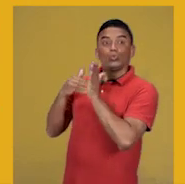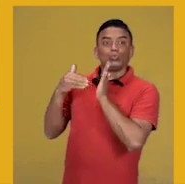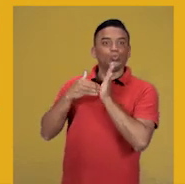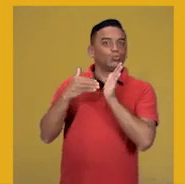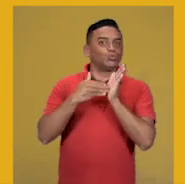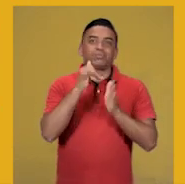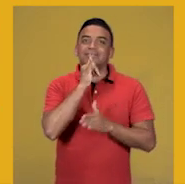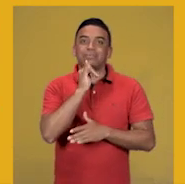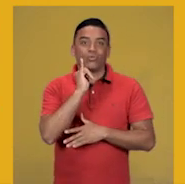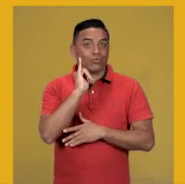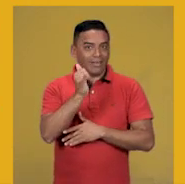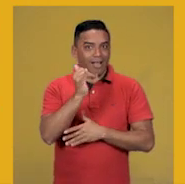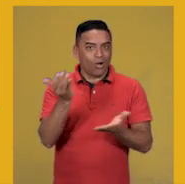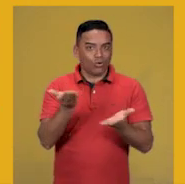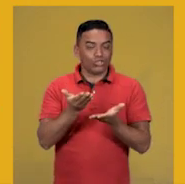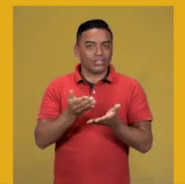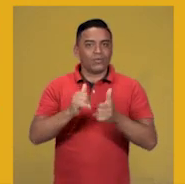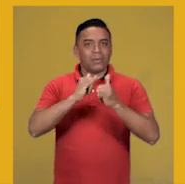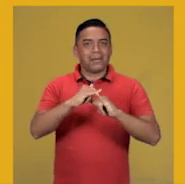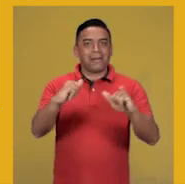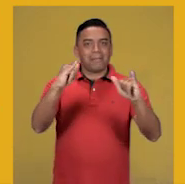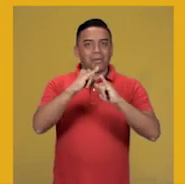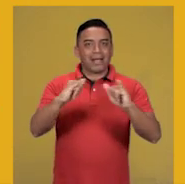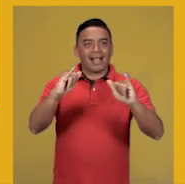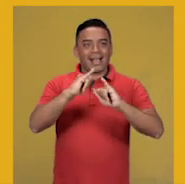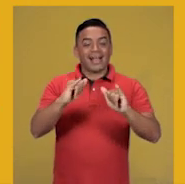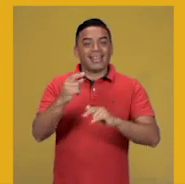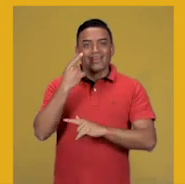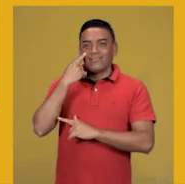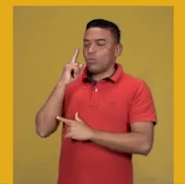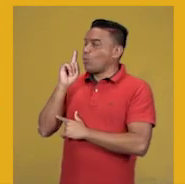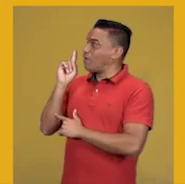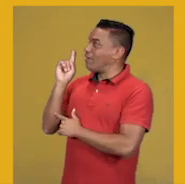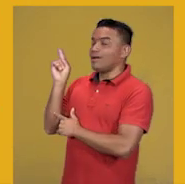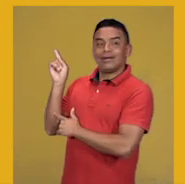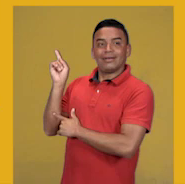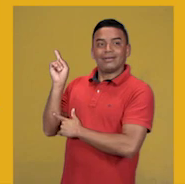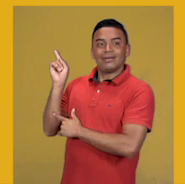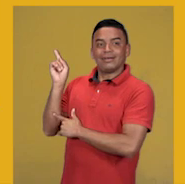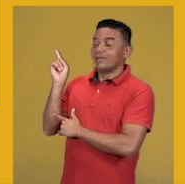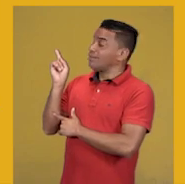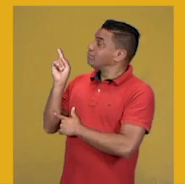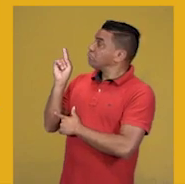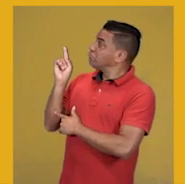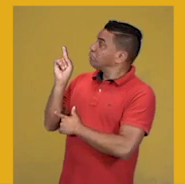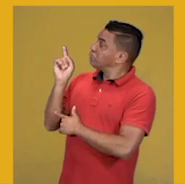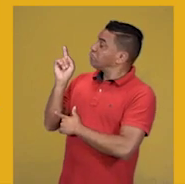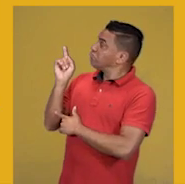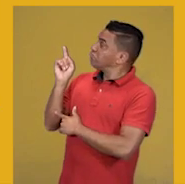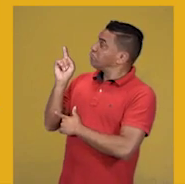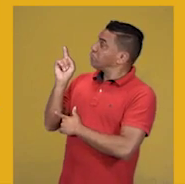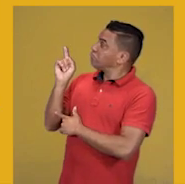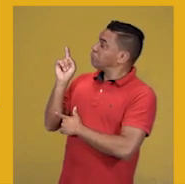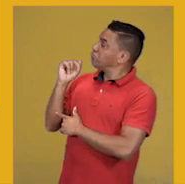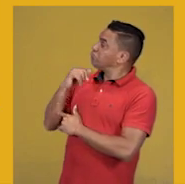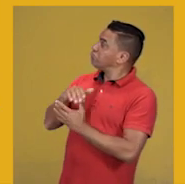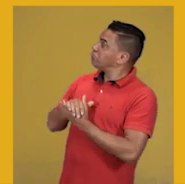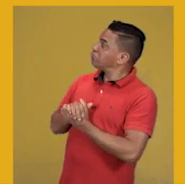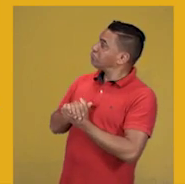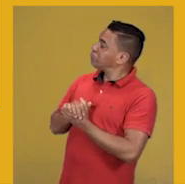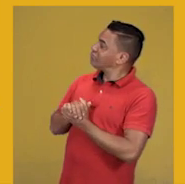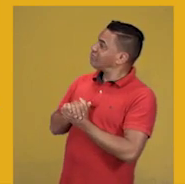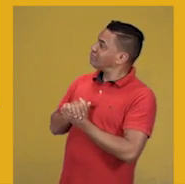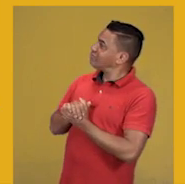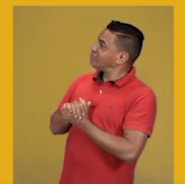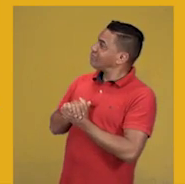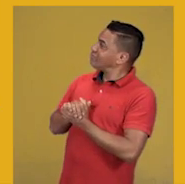de hoje. Aqui nós temos uma propaganda também. Take your car just any place for oil change and you